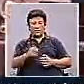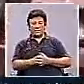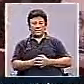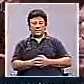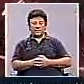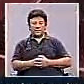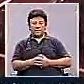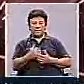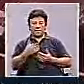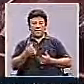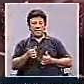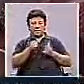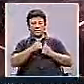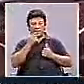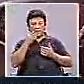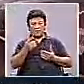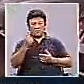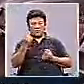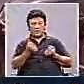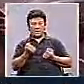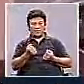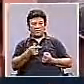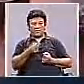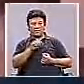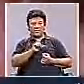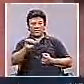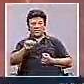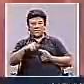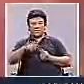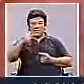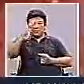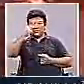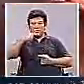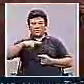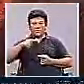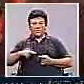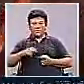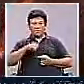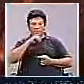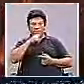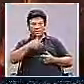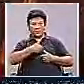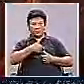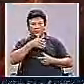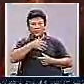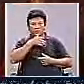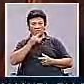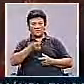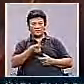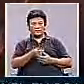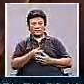Temos aqui atrás de nós, nesta altura, um carro que pertence à história de Portugal. Podia-nos ajudar a contar